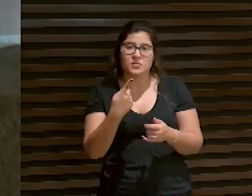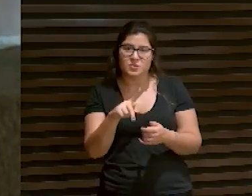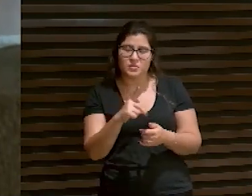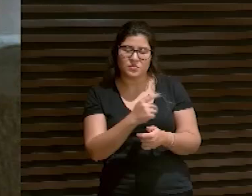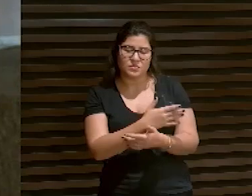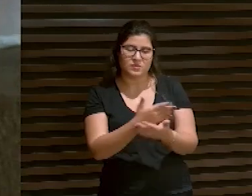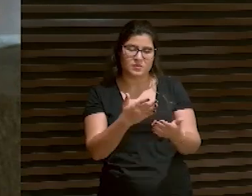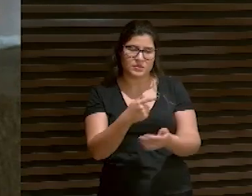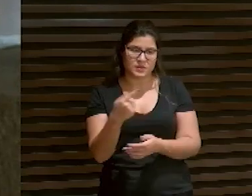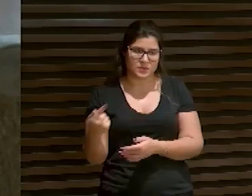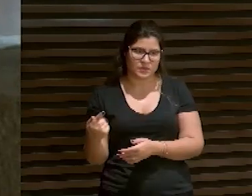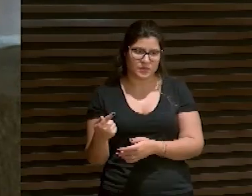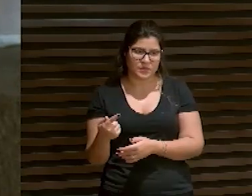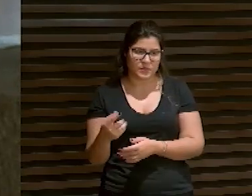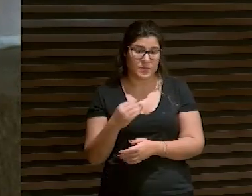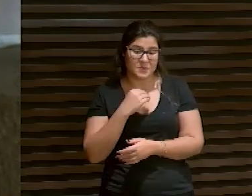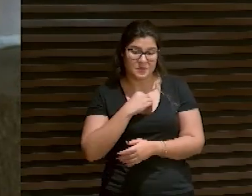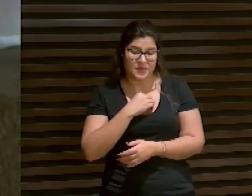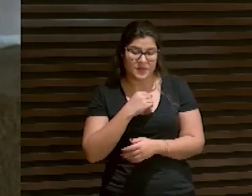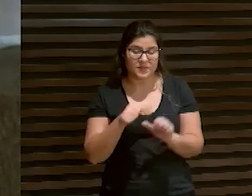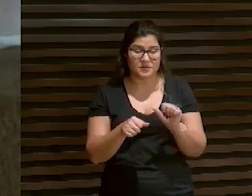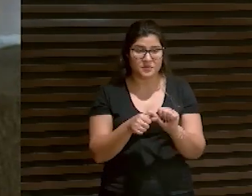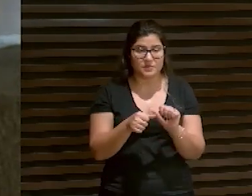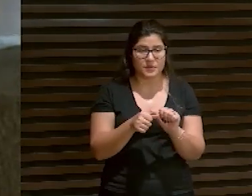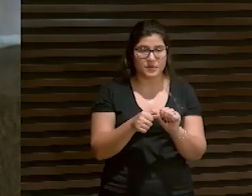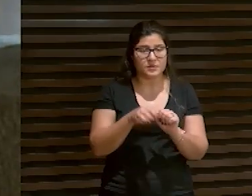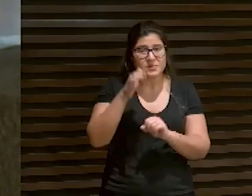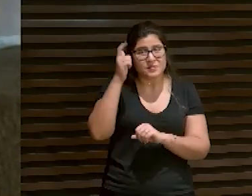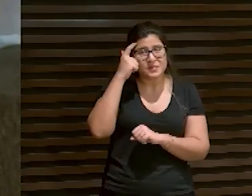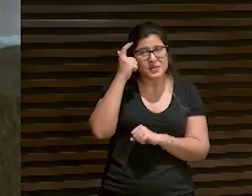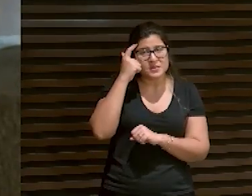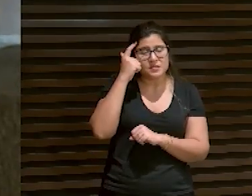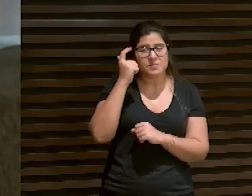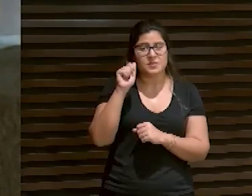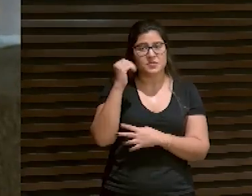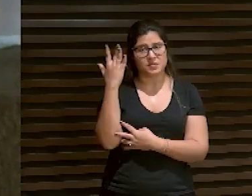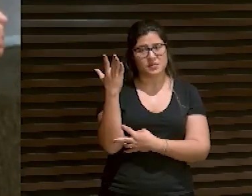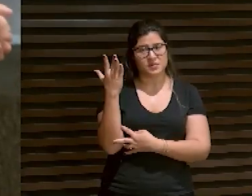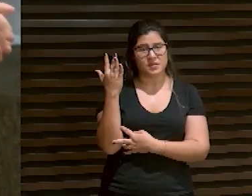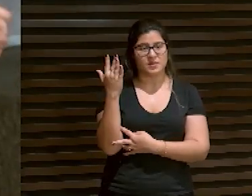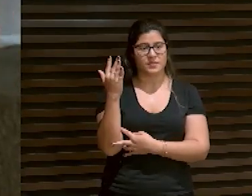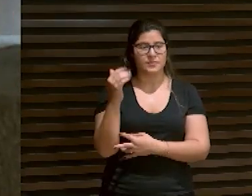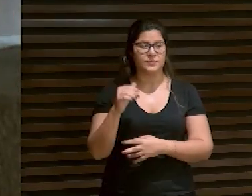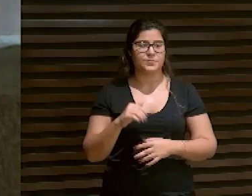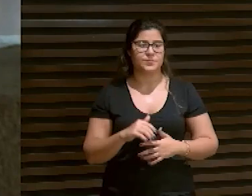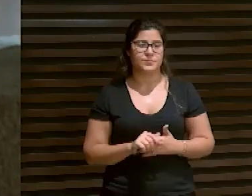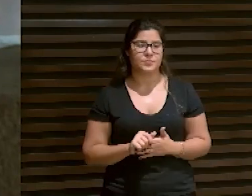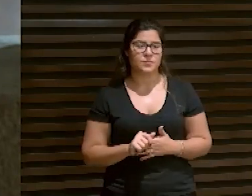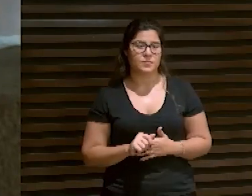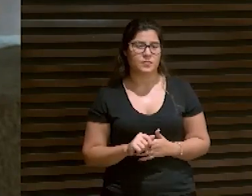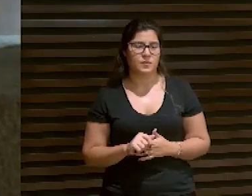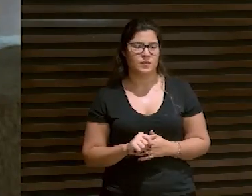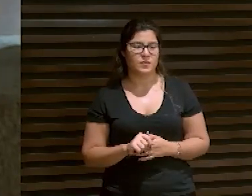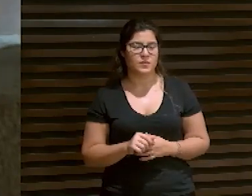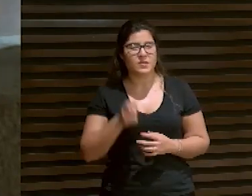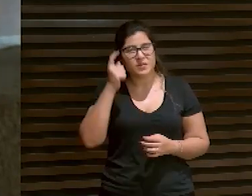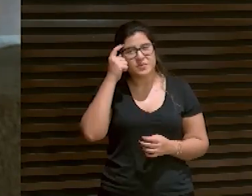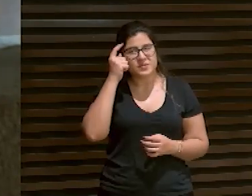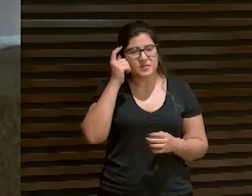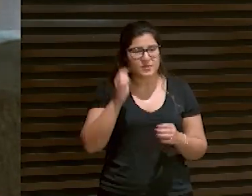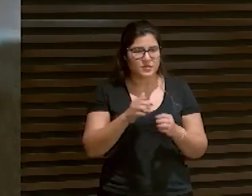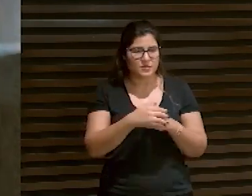piores desejos do coração de cada um, os pensamentos mais ruins que cada um de nós